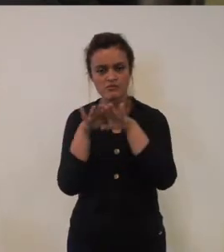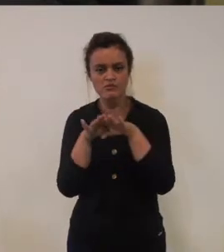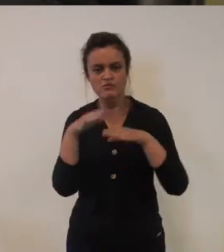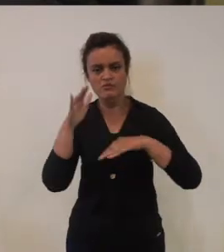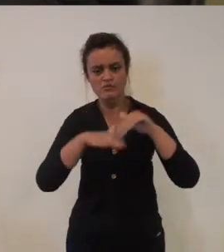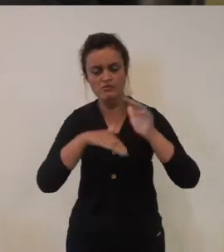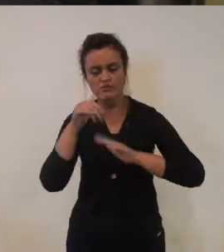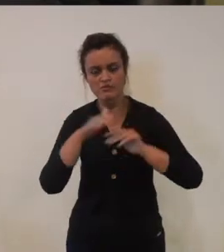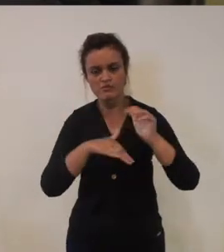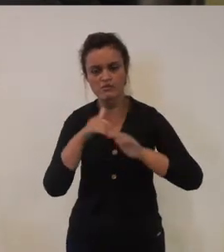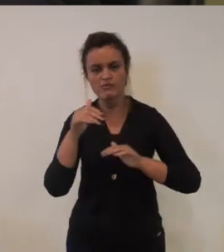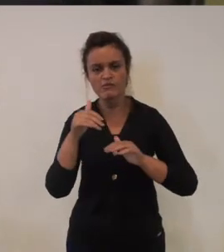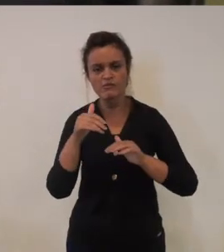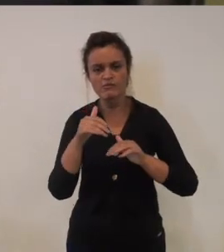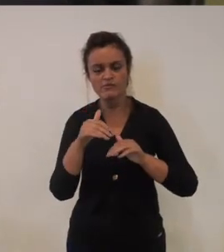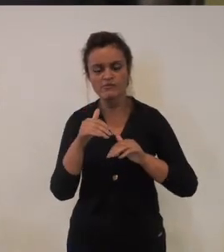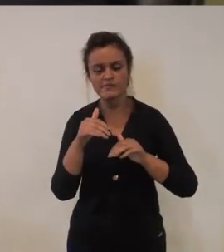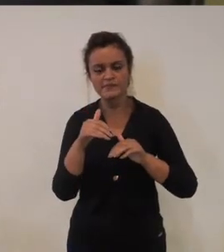qualidade